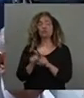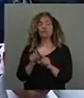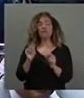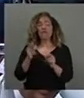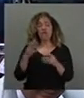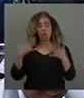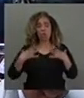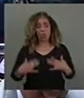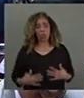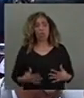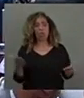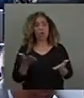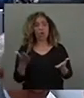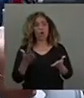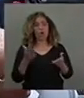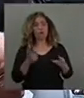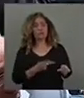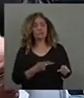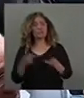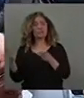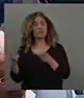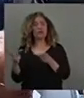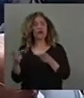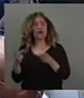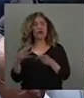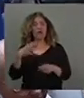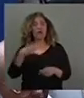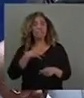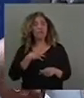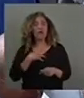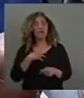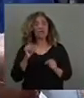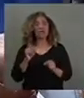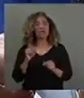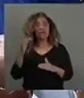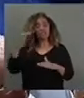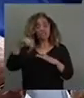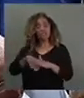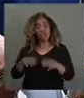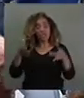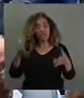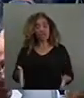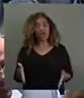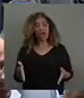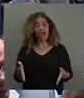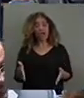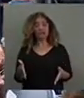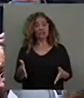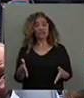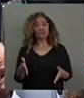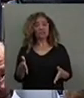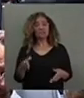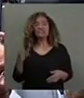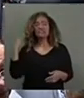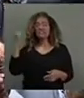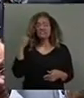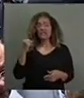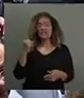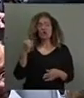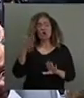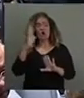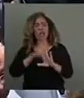sendo encaminhado agora para a Bahia, onde vai ser internado. Ô, senhora senadora por Brasília, senadora